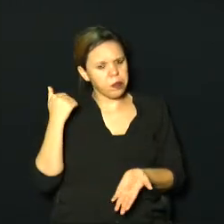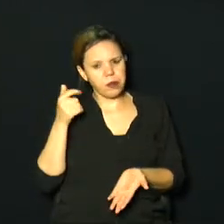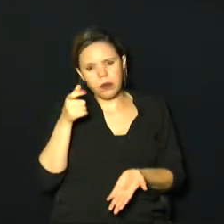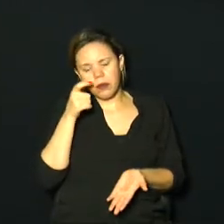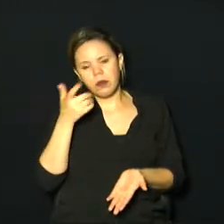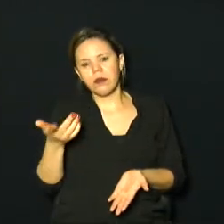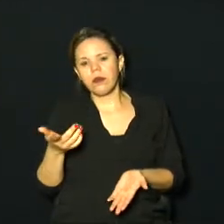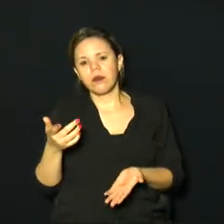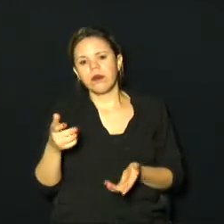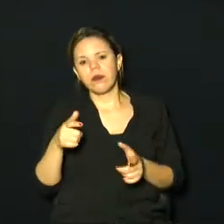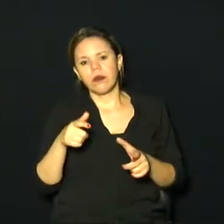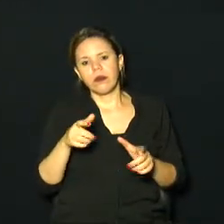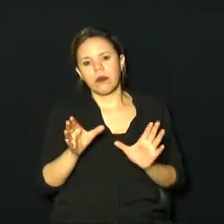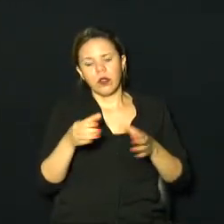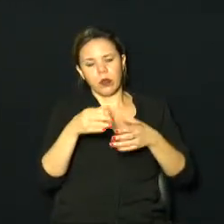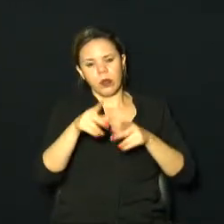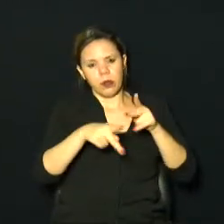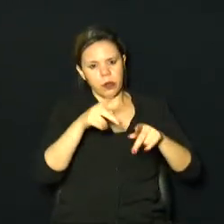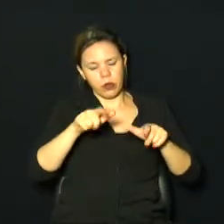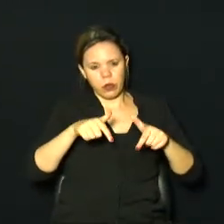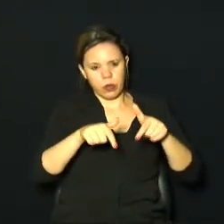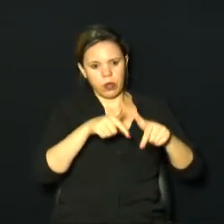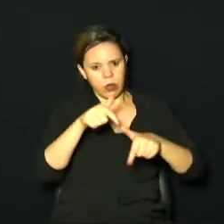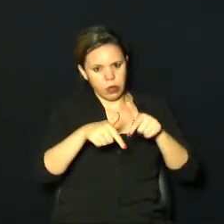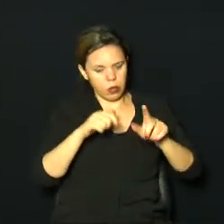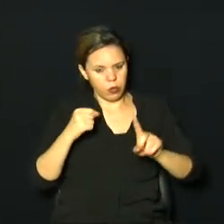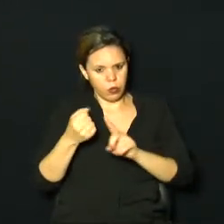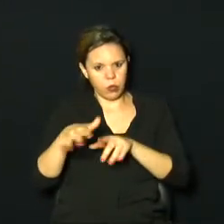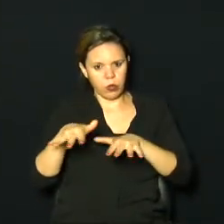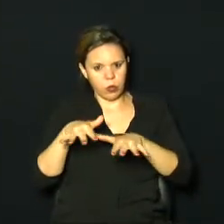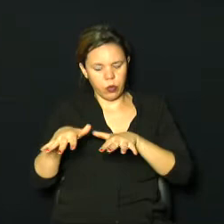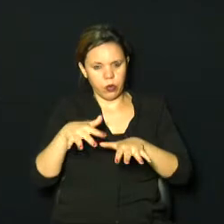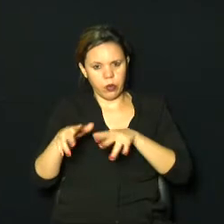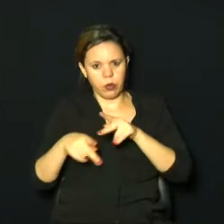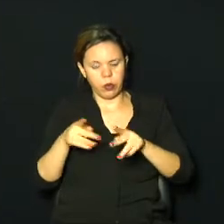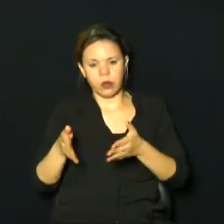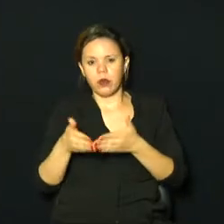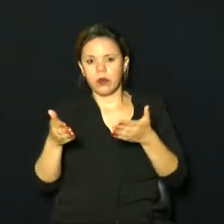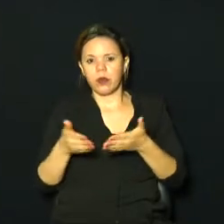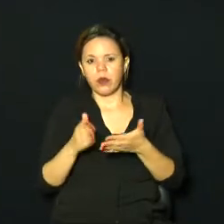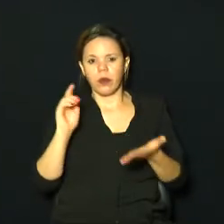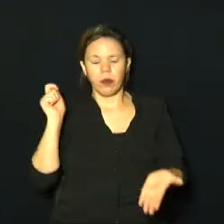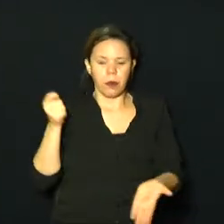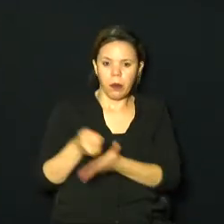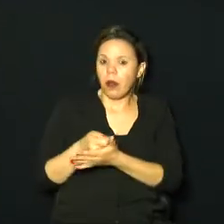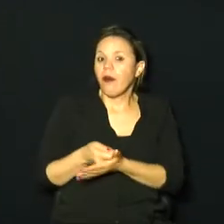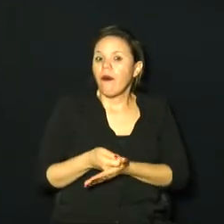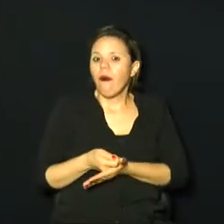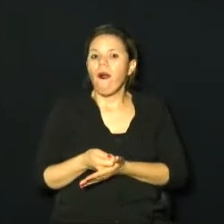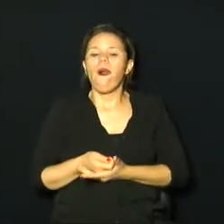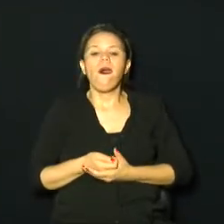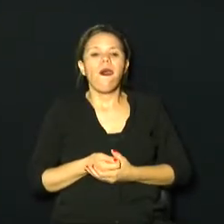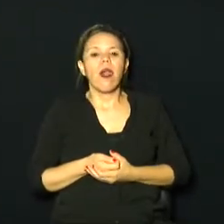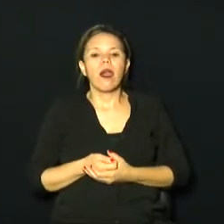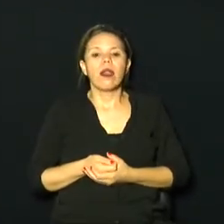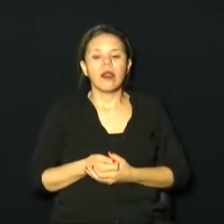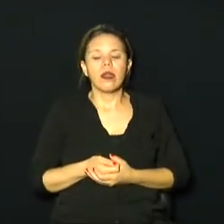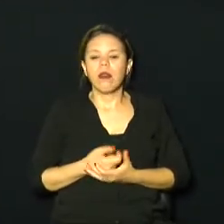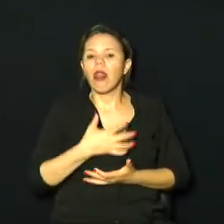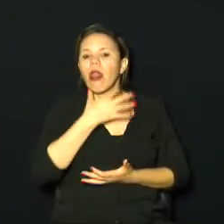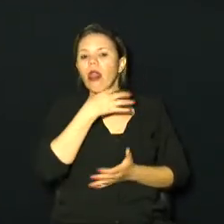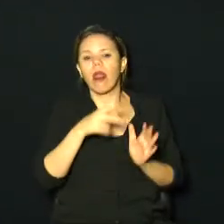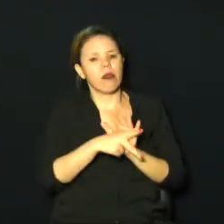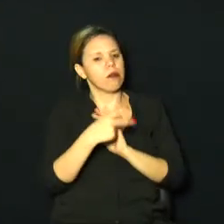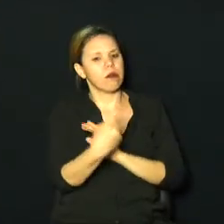classe trabalhadora, os movimentos sociais, as pessoas mais pobres e vulneráveis paguem a conta de crises que não são